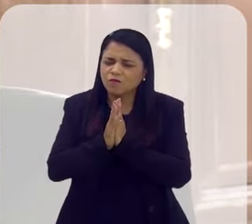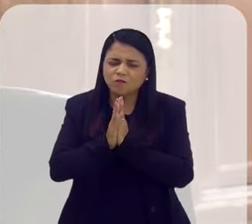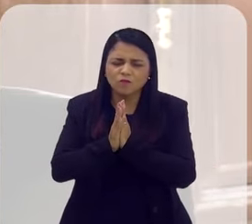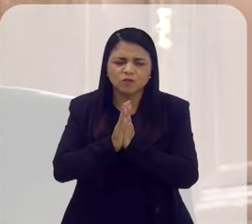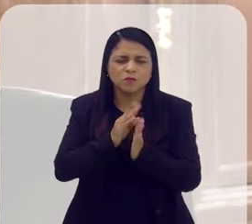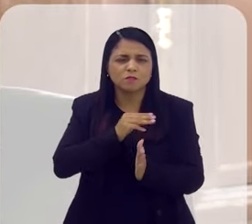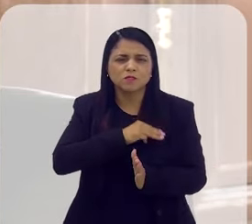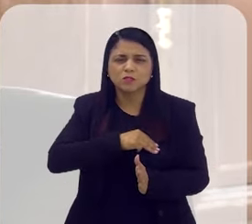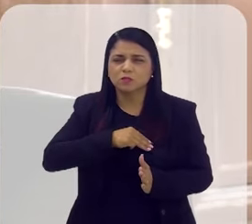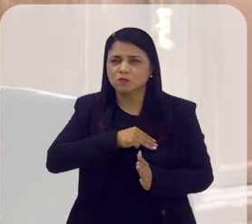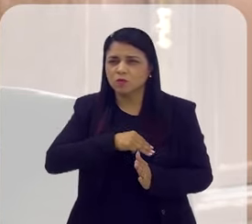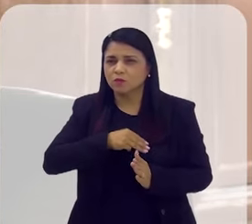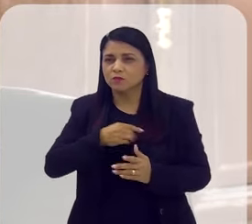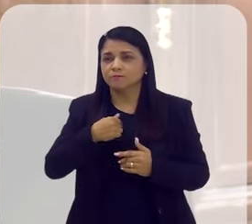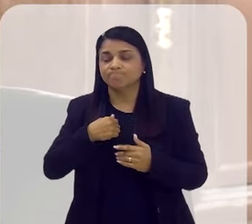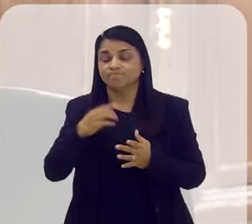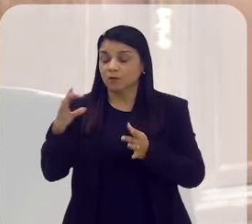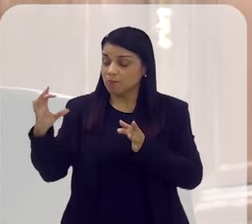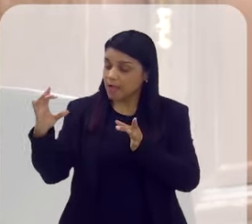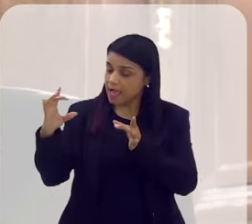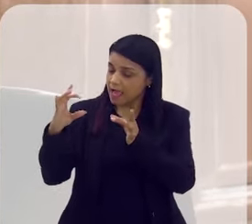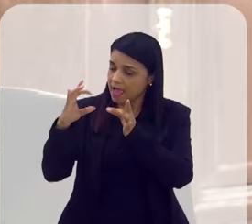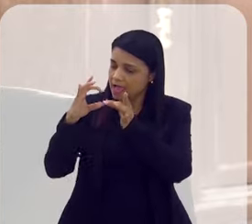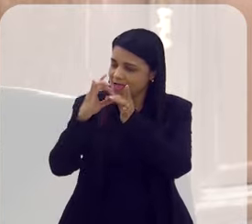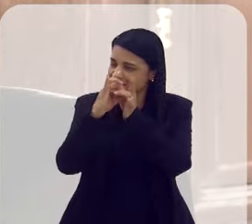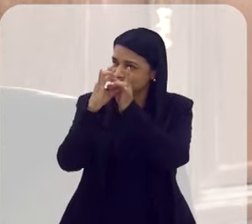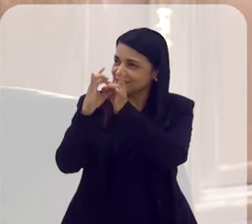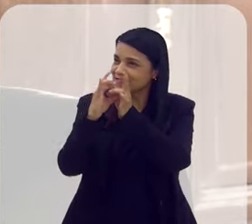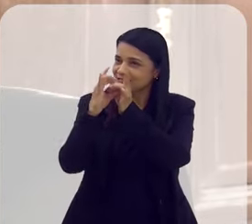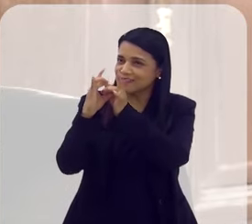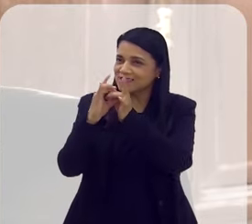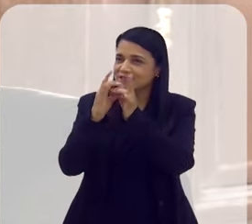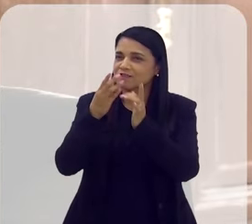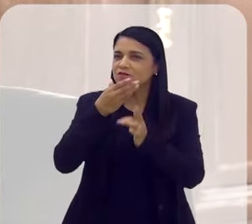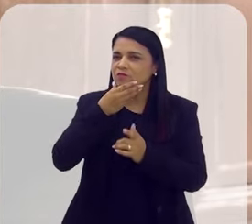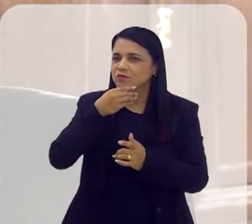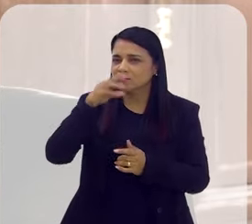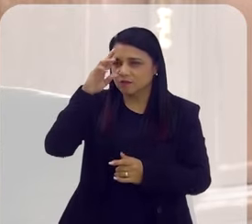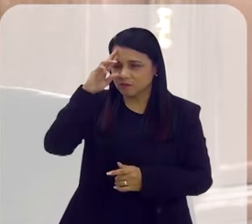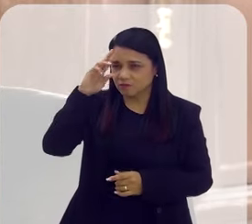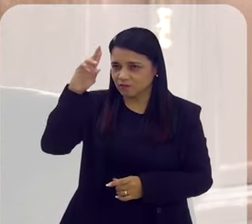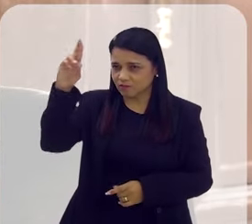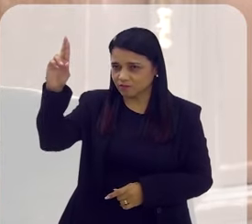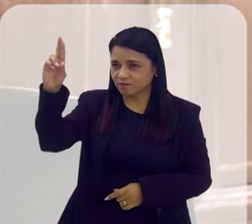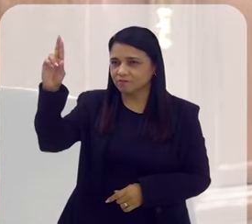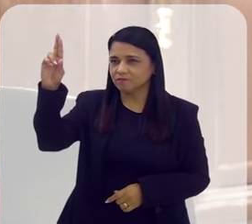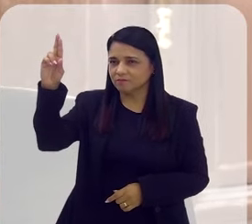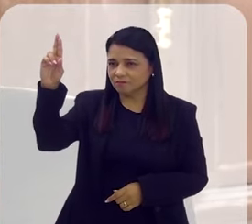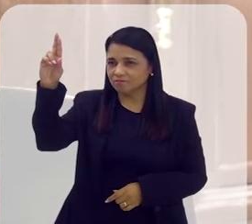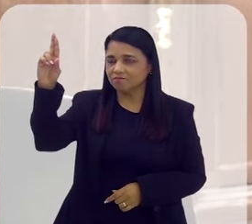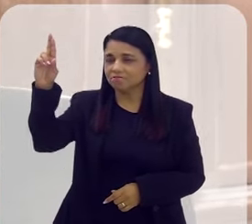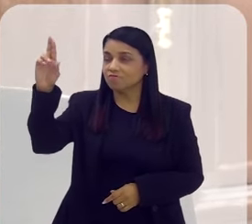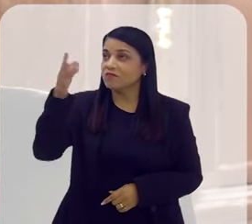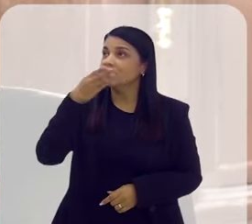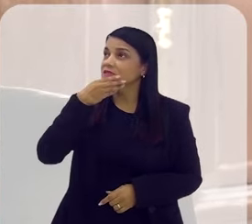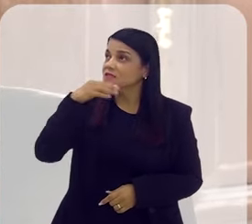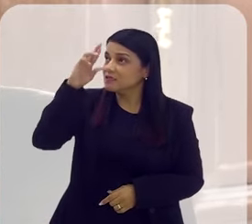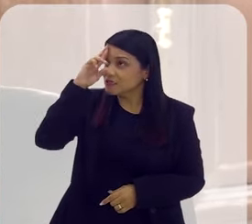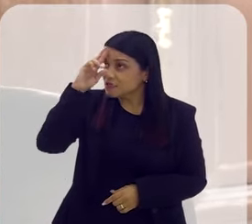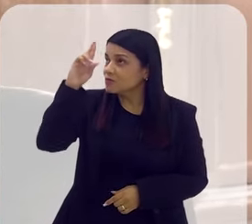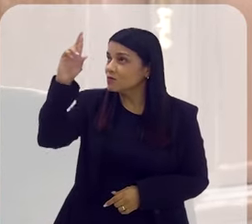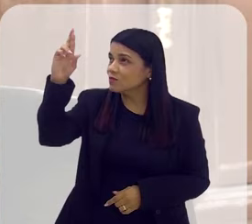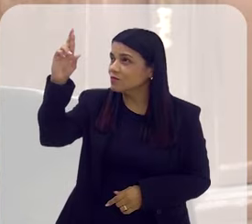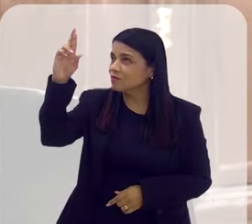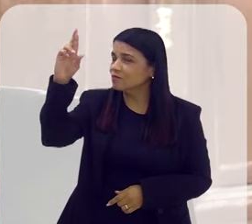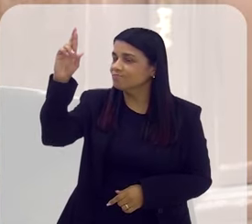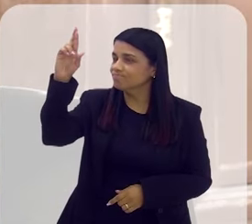misericórdia. E nada acontecia. E eu fiz uma aliança com o Senhor. Nesse momento, faz uma aliança.